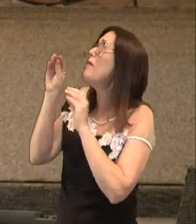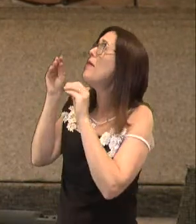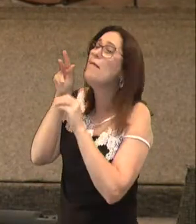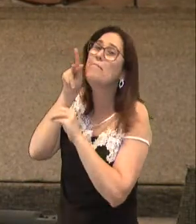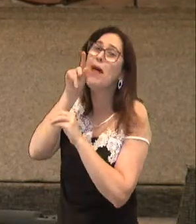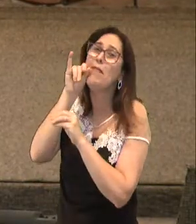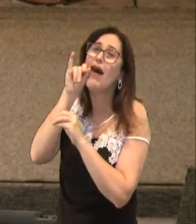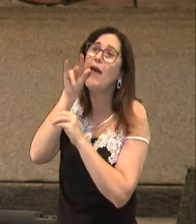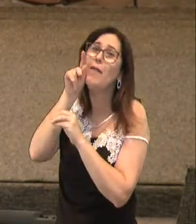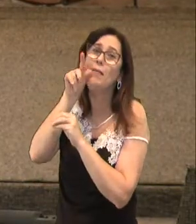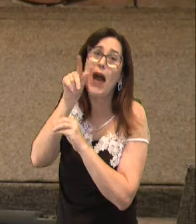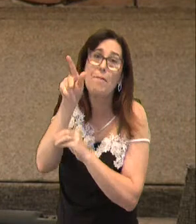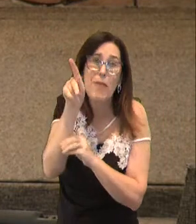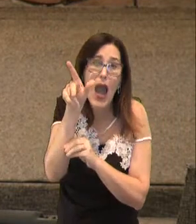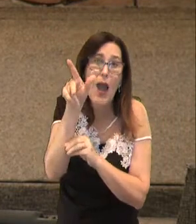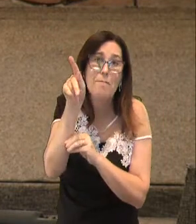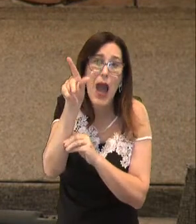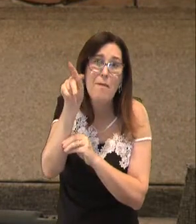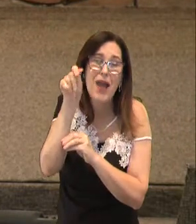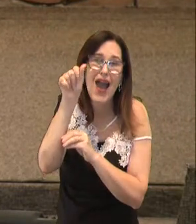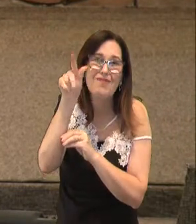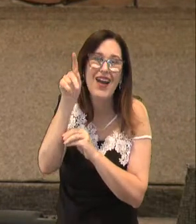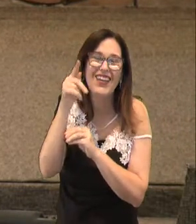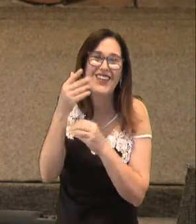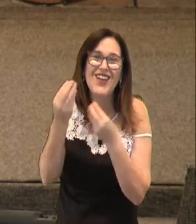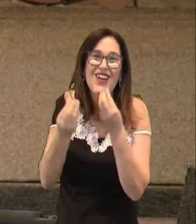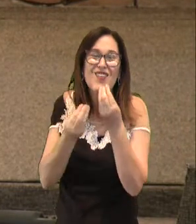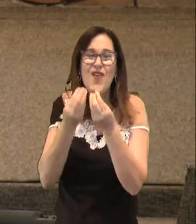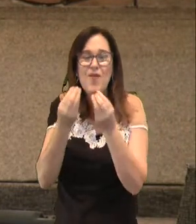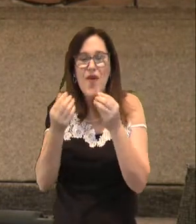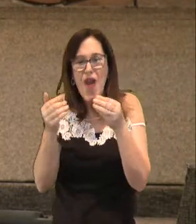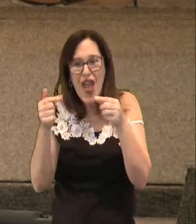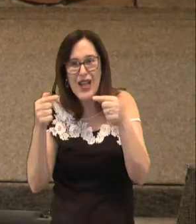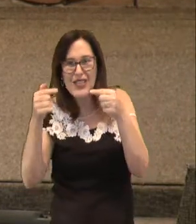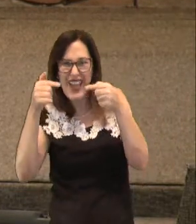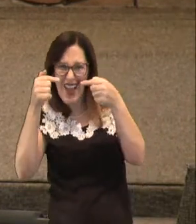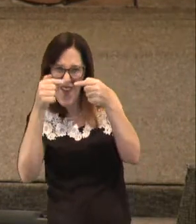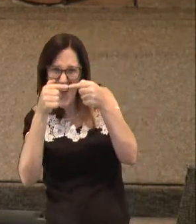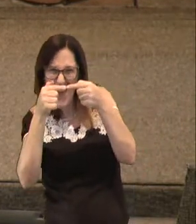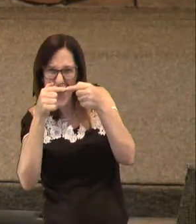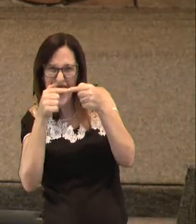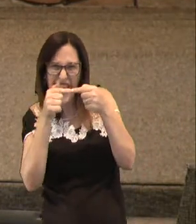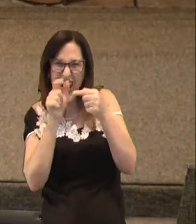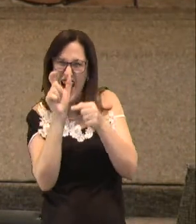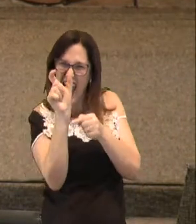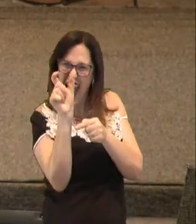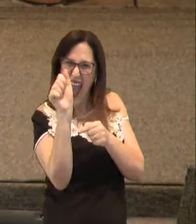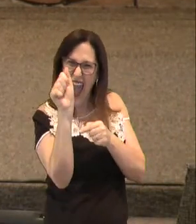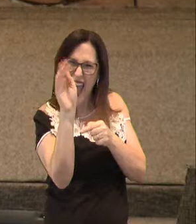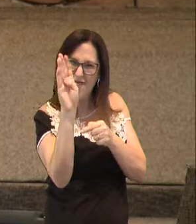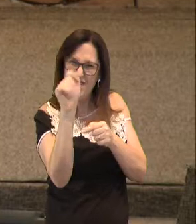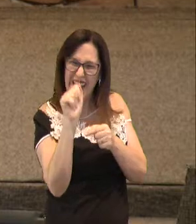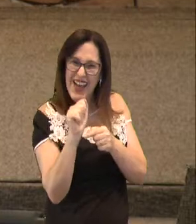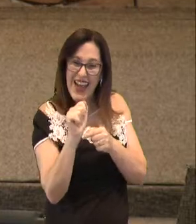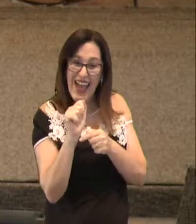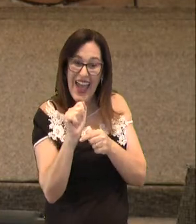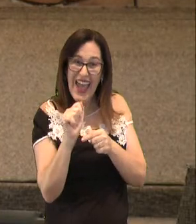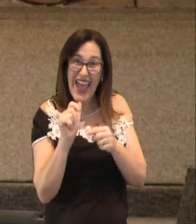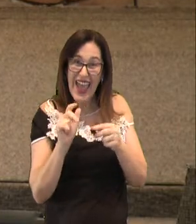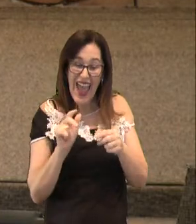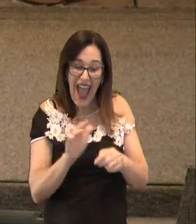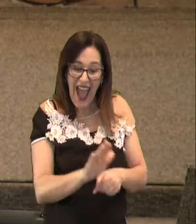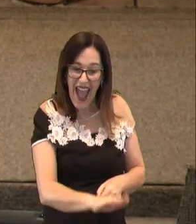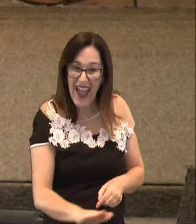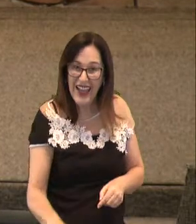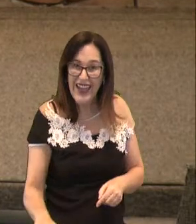vezes até de papá. Era dessa forma que eles associavam o termo aramaico, Abba, a essa criança que se referia